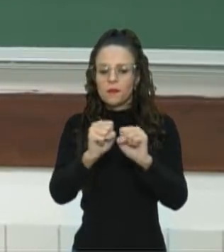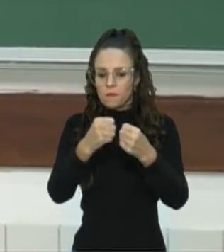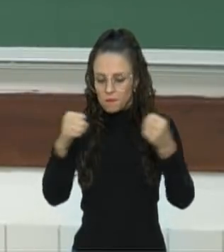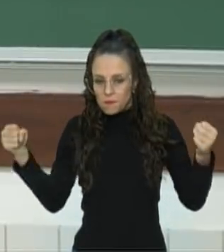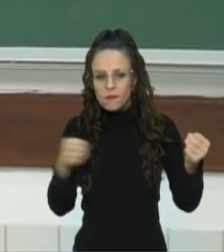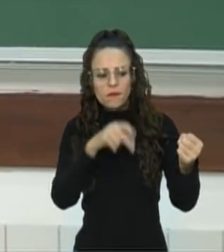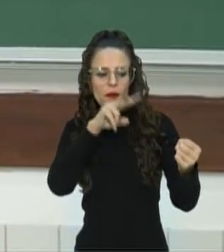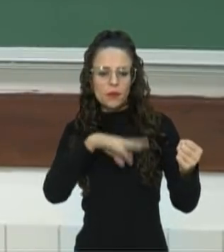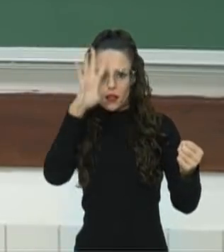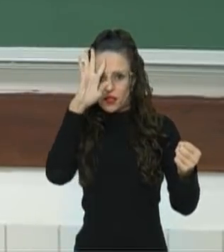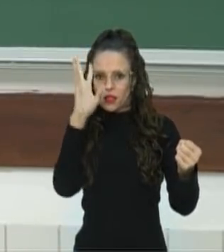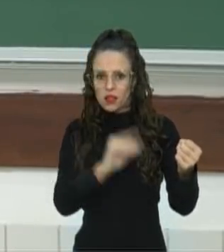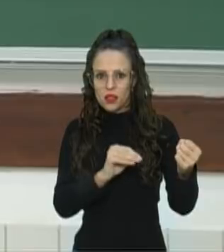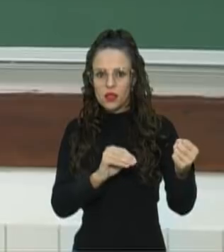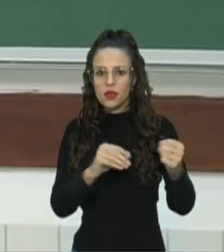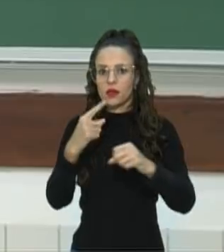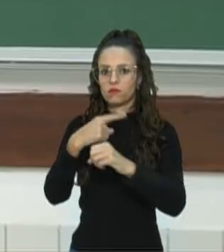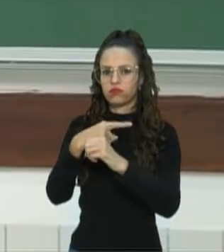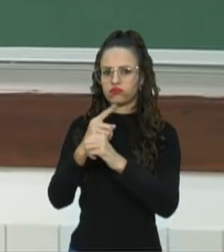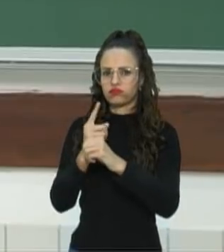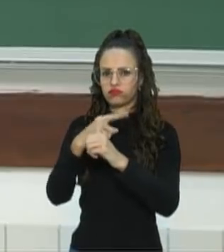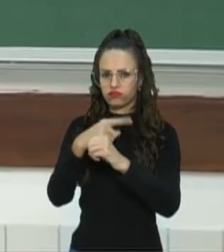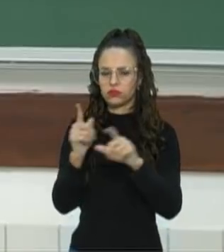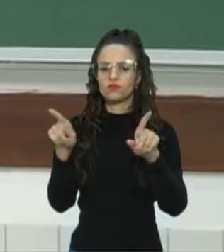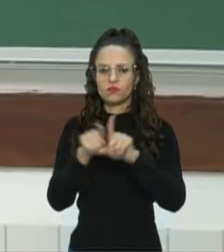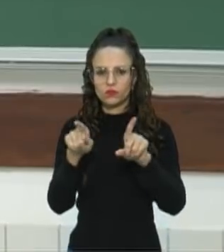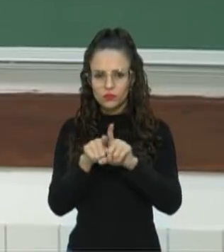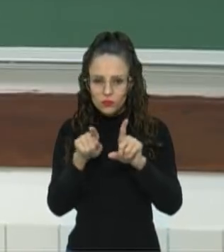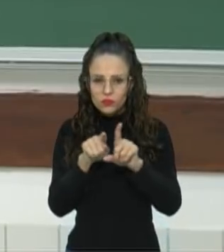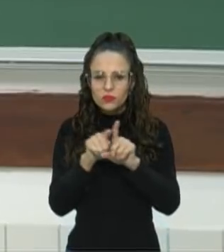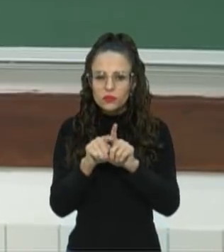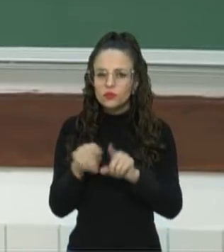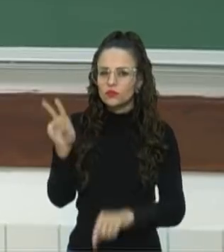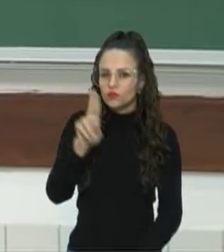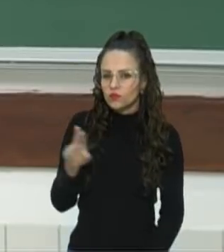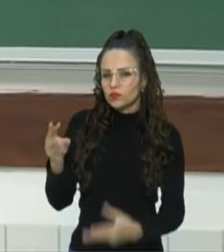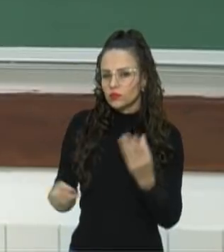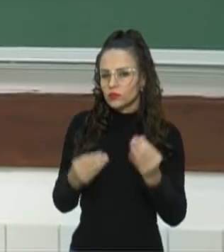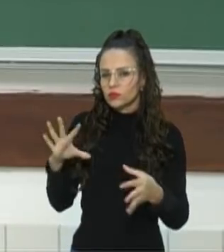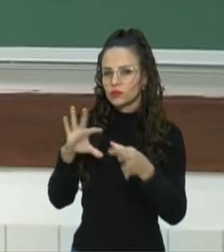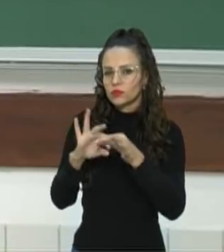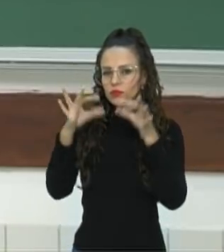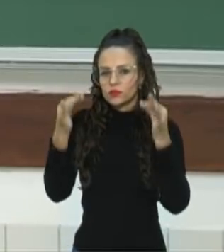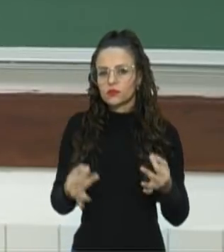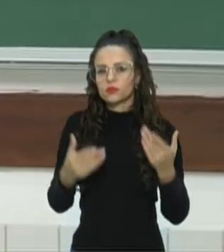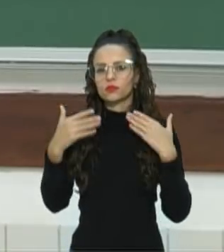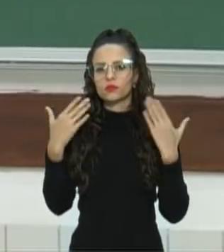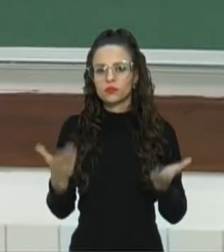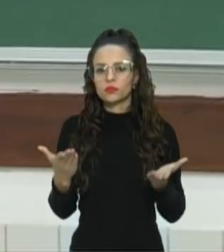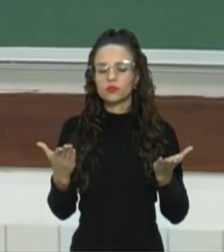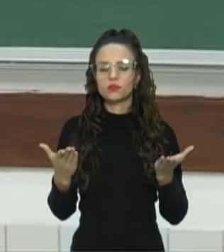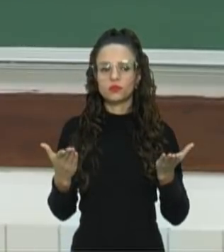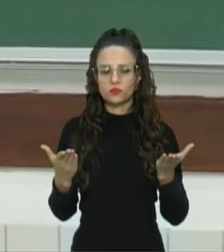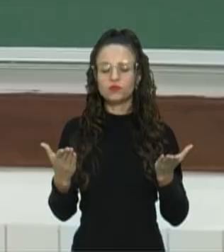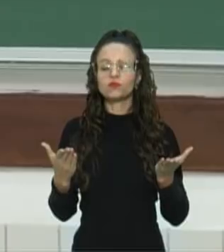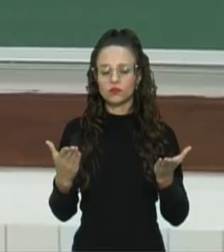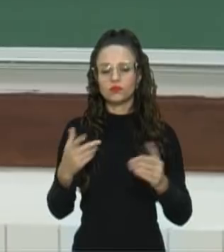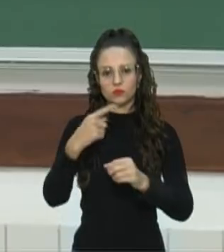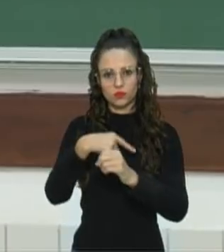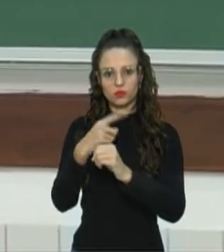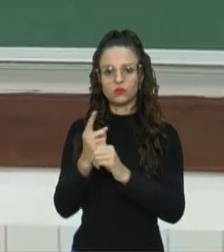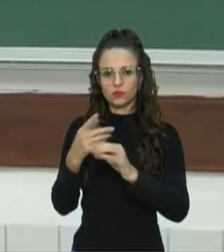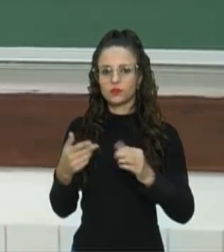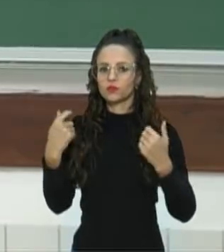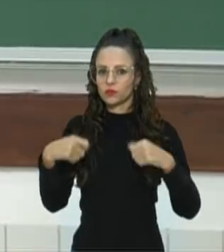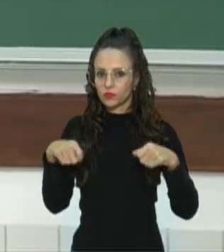que saber interpretar uma bússola, ler a bússola também, fazer a utilização dessa bússola. Então, a bússola é